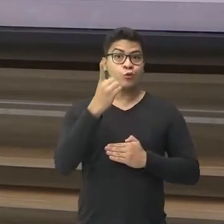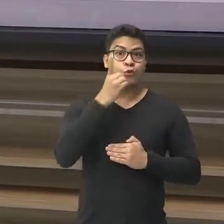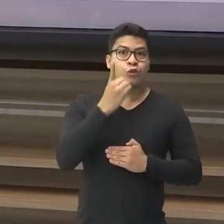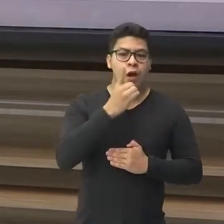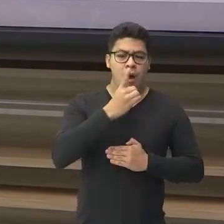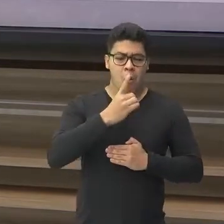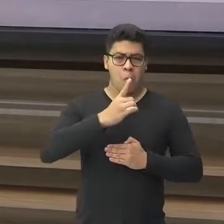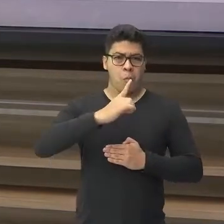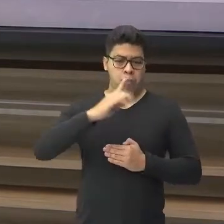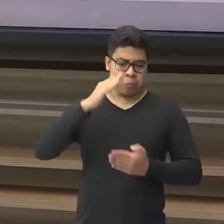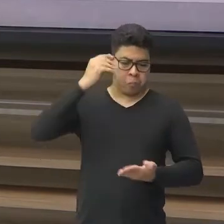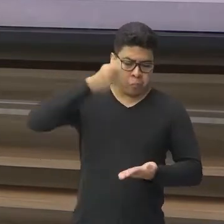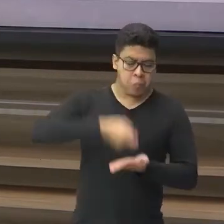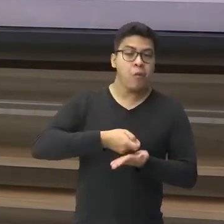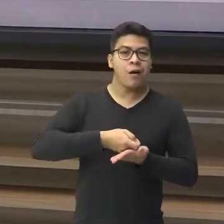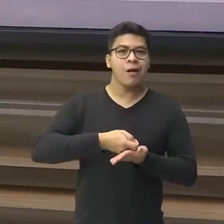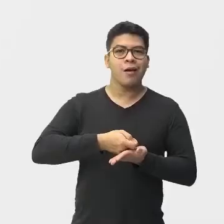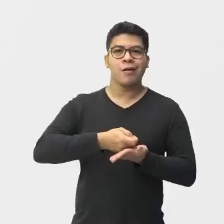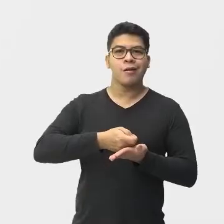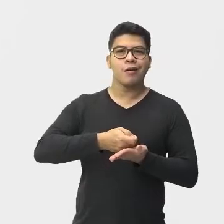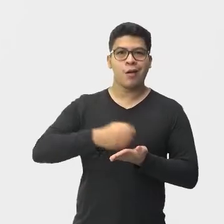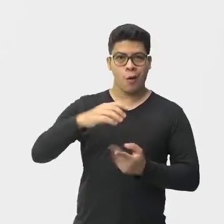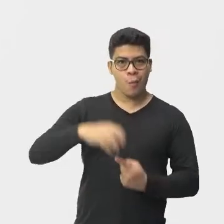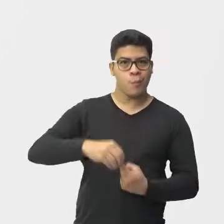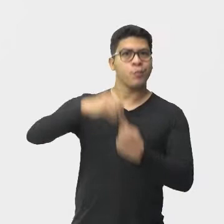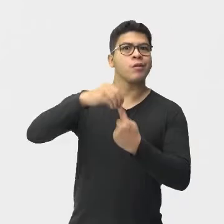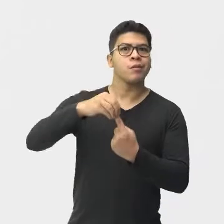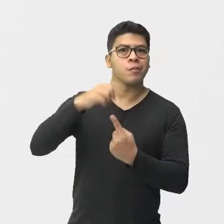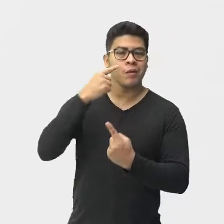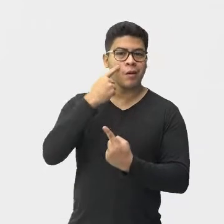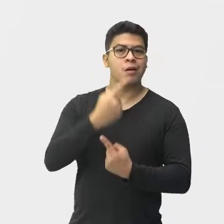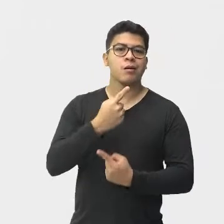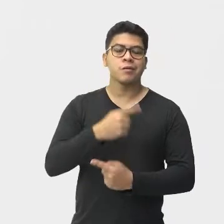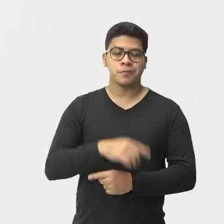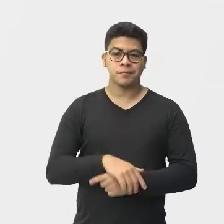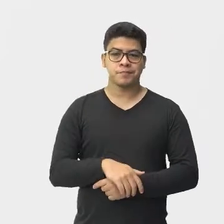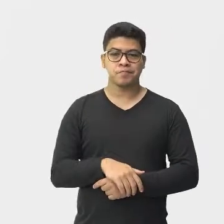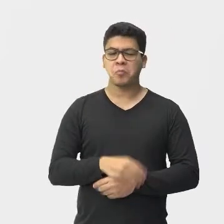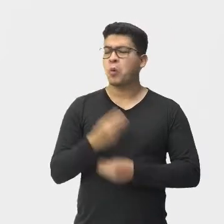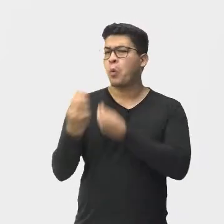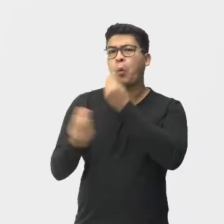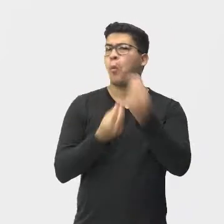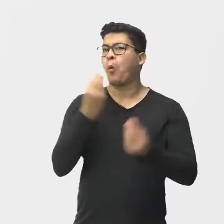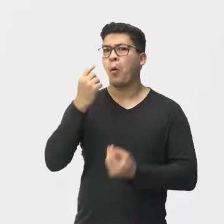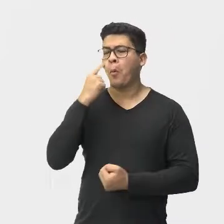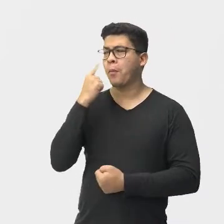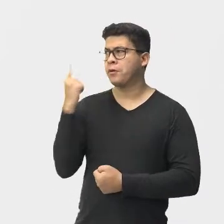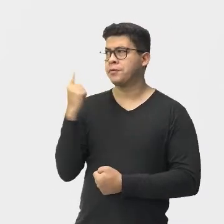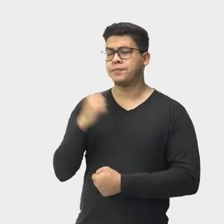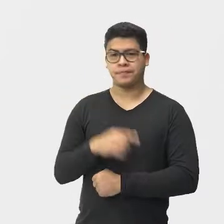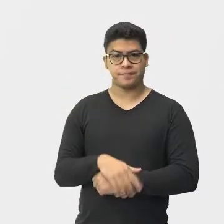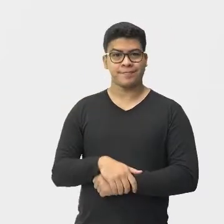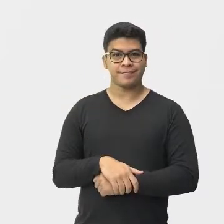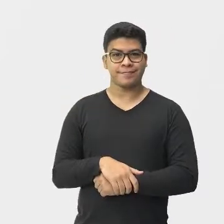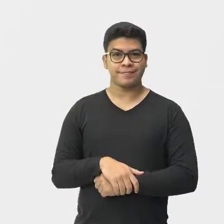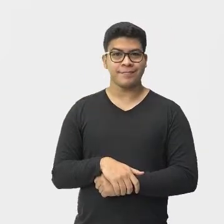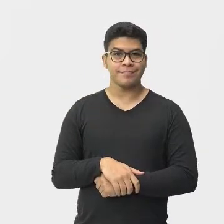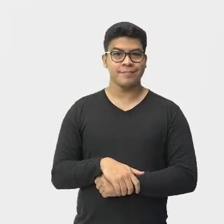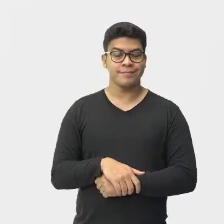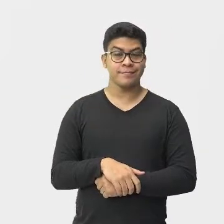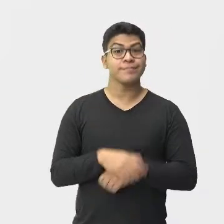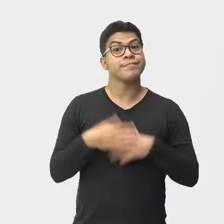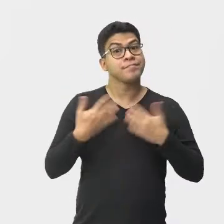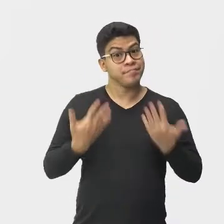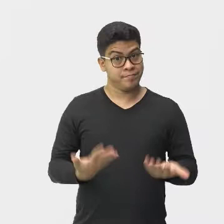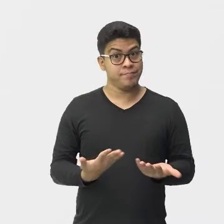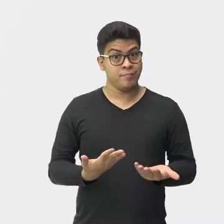para tornar um ambiente melhor. Vamos ver aqui no nosso texto como é que funciona esse dia D na Segunda Guerra Mundial. Isso daqui,